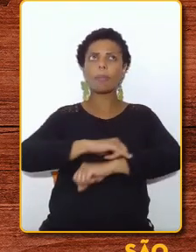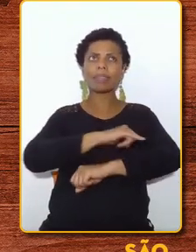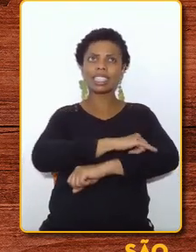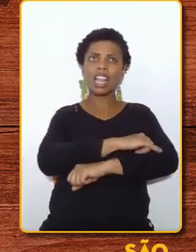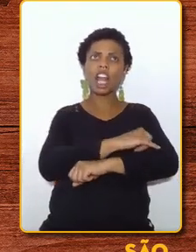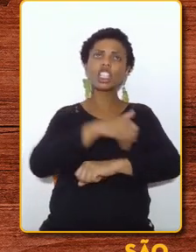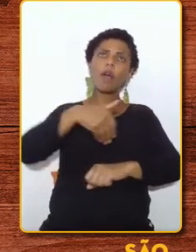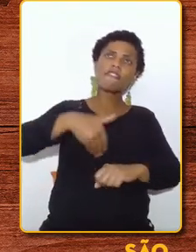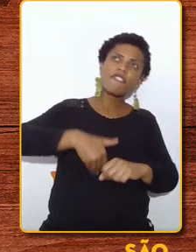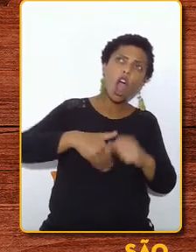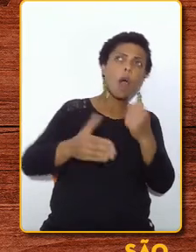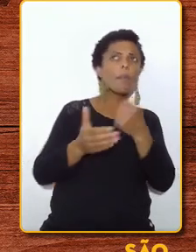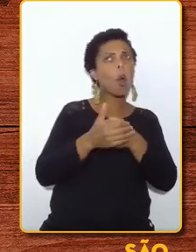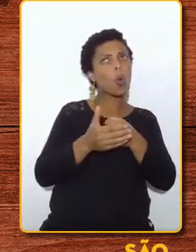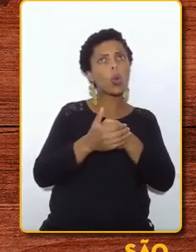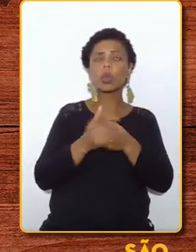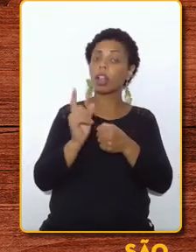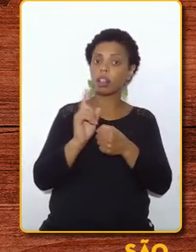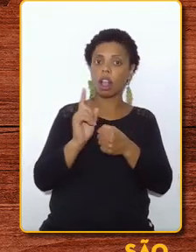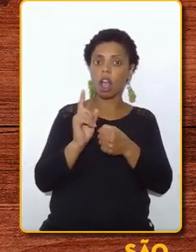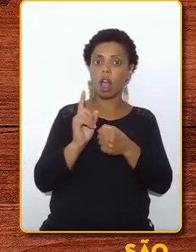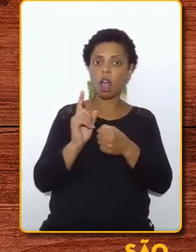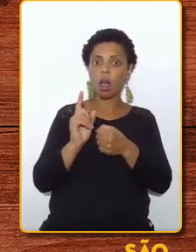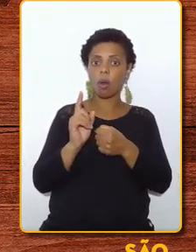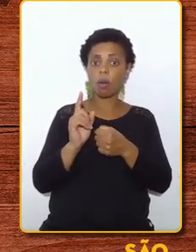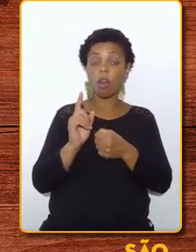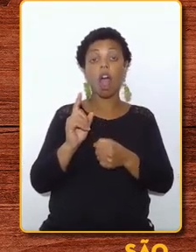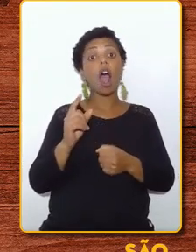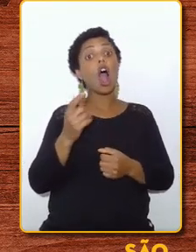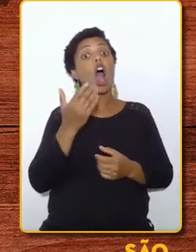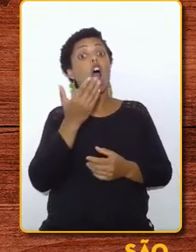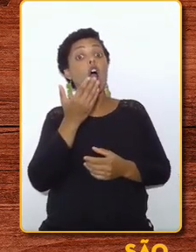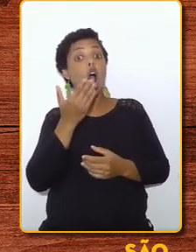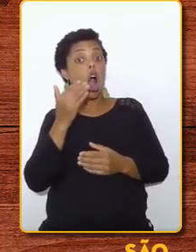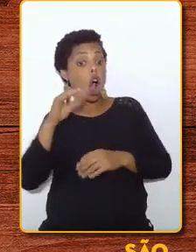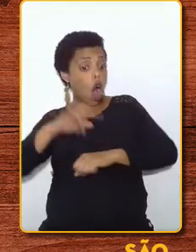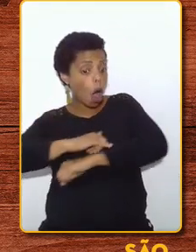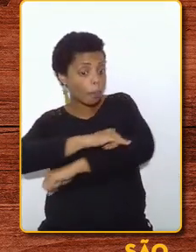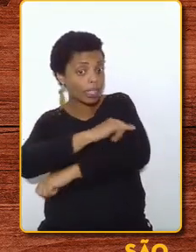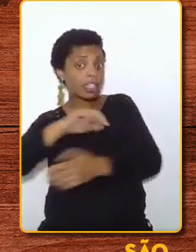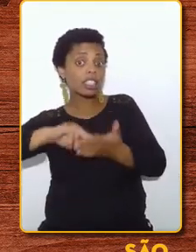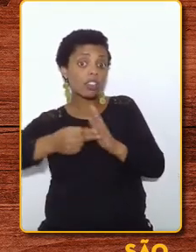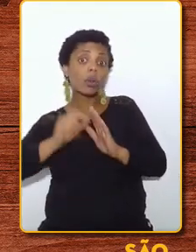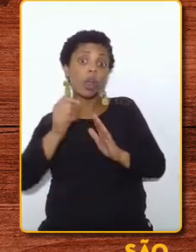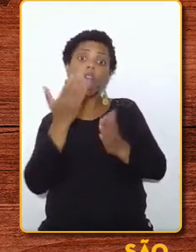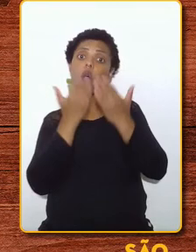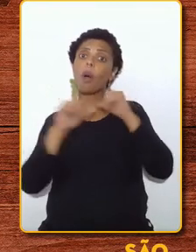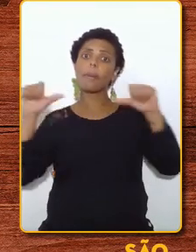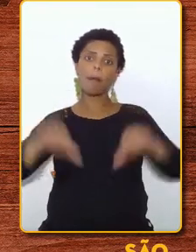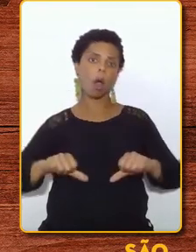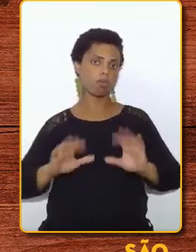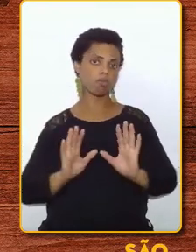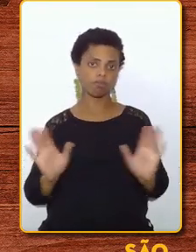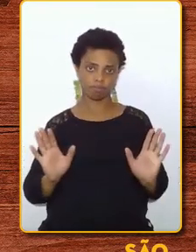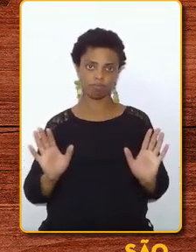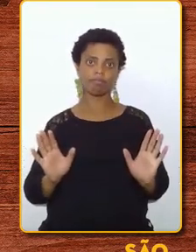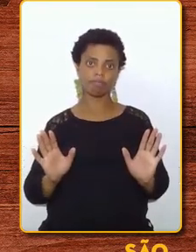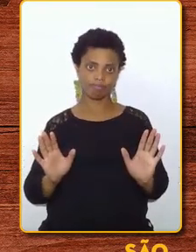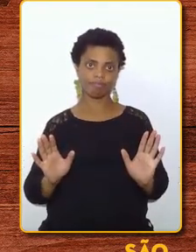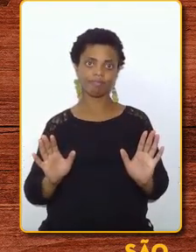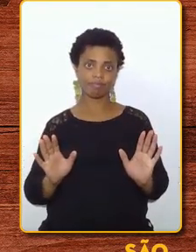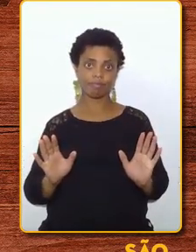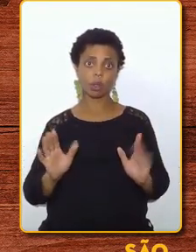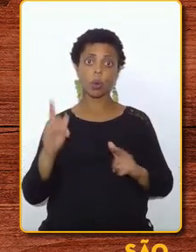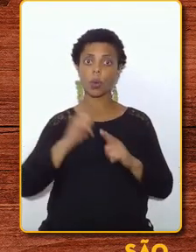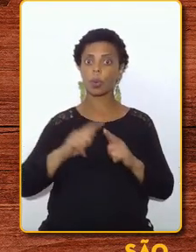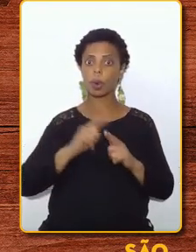para dizer é que a obesidade é má nutrição. É uma das formas de má nutrição. O grande problema é que você, porque assim,